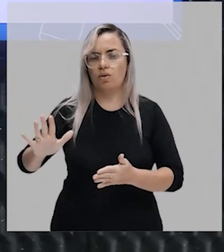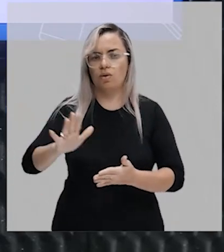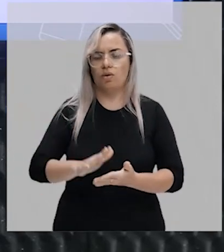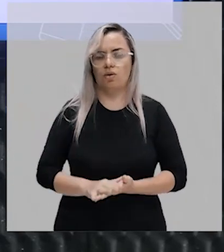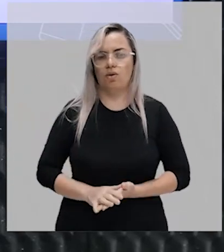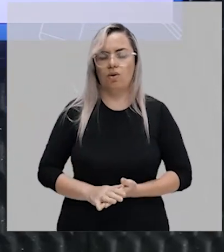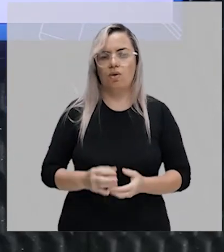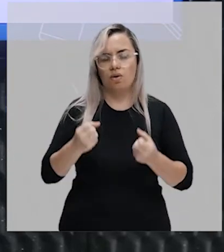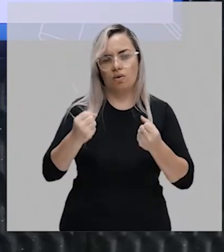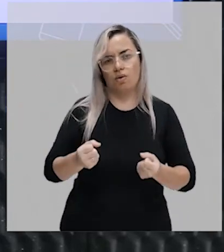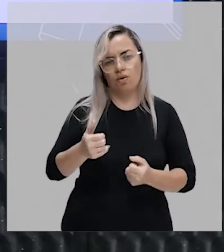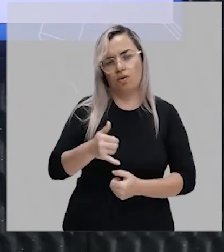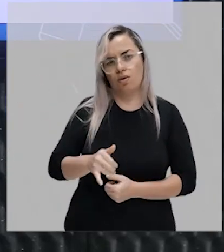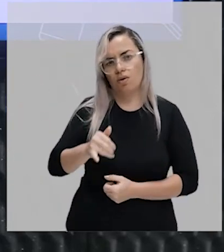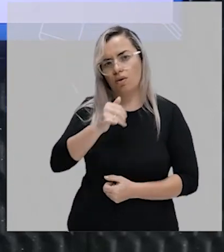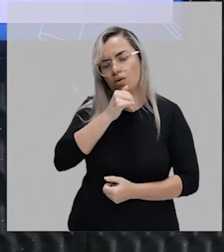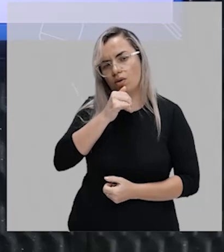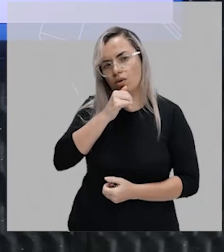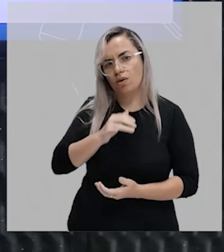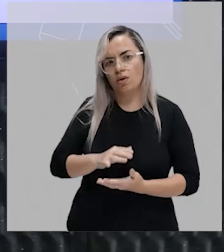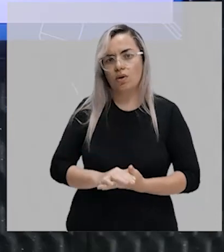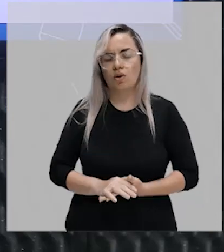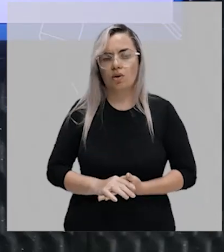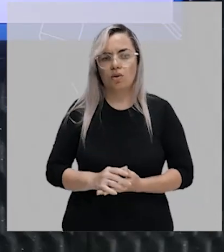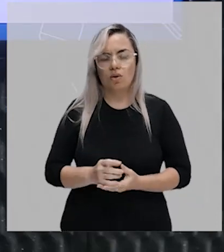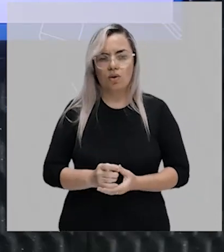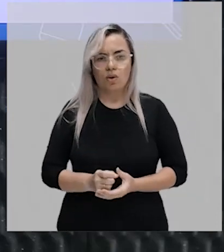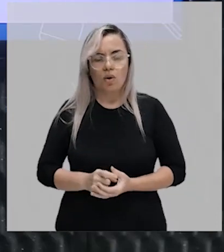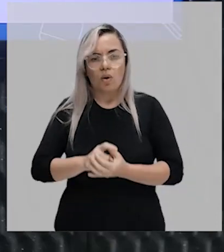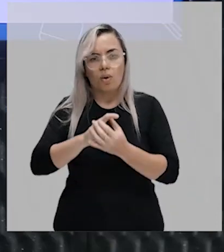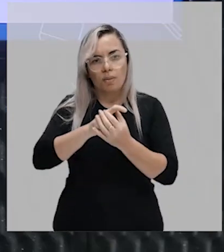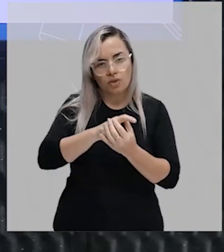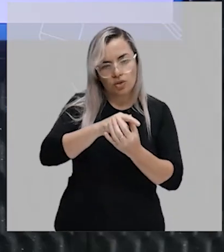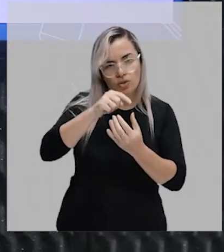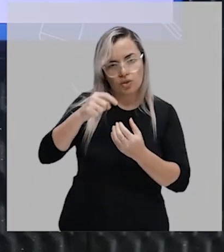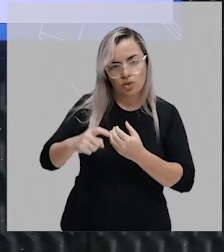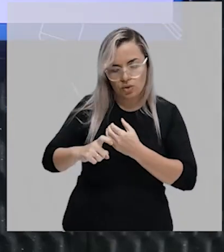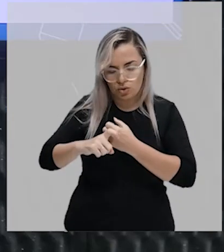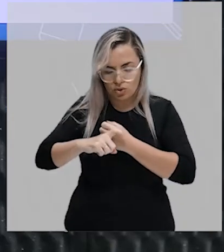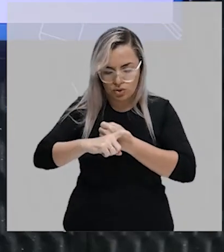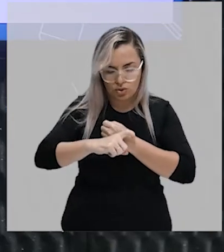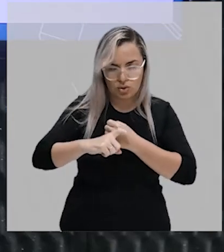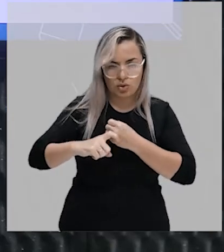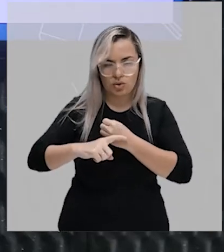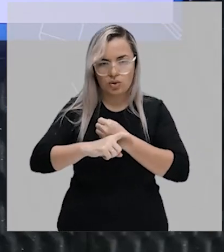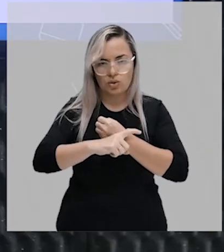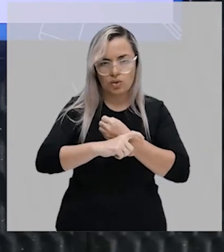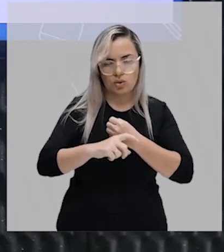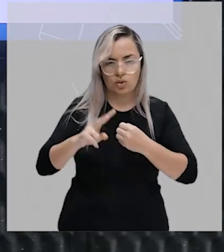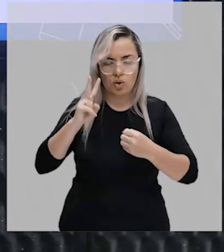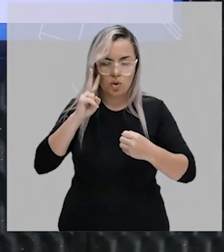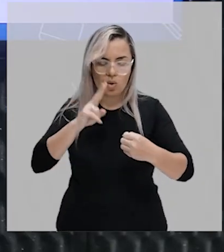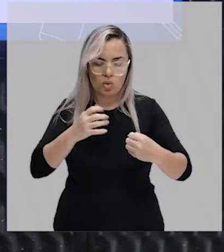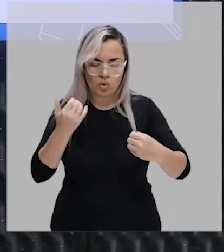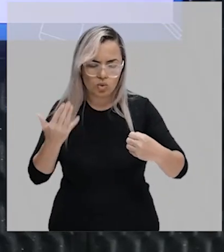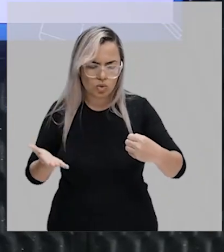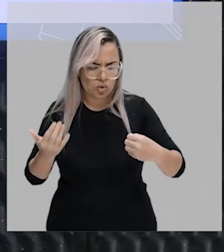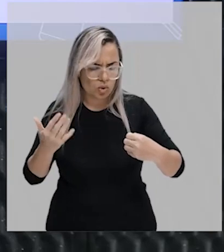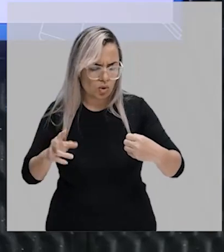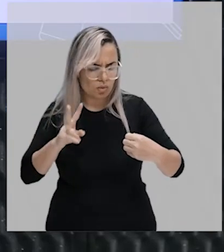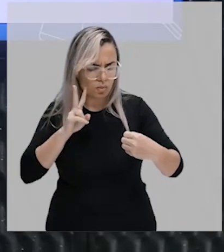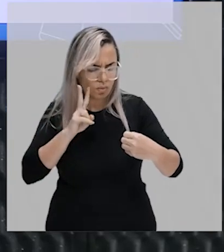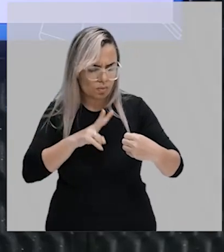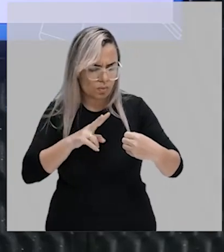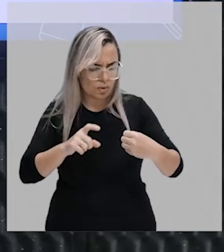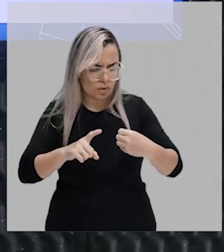o exemplo do bichinho da goiaba, né? O jovem que estava olhando um bichinho dentro da goiaba e